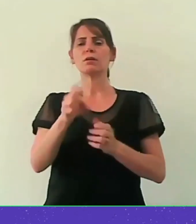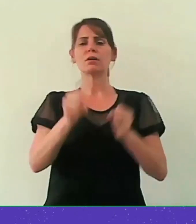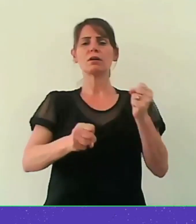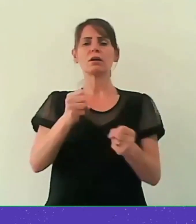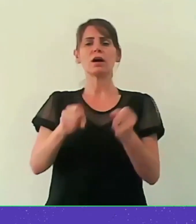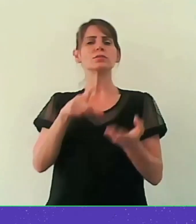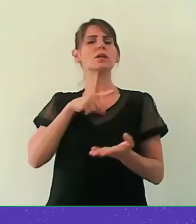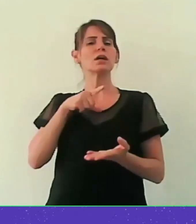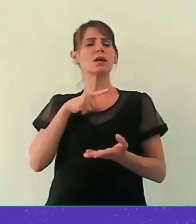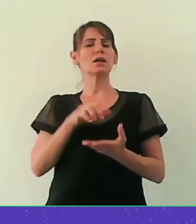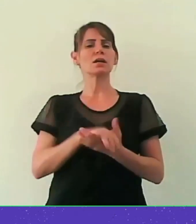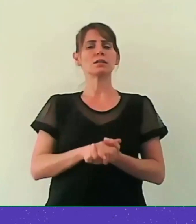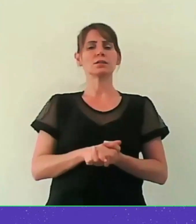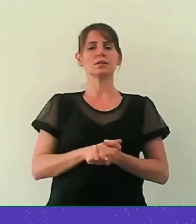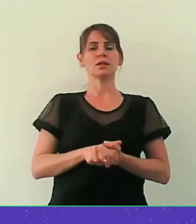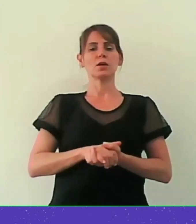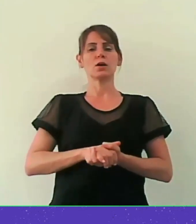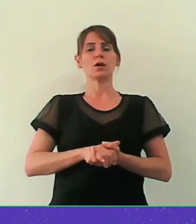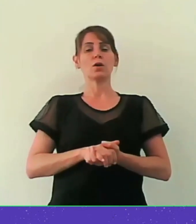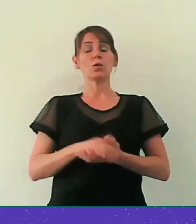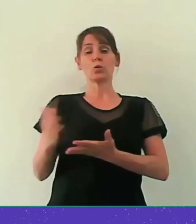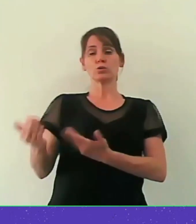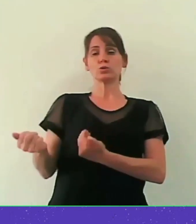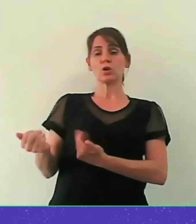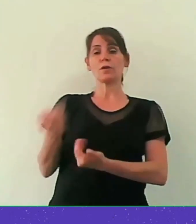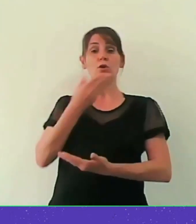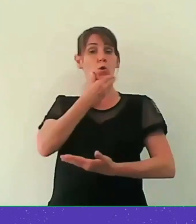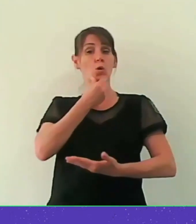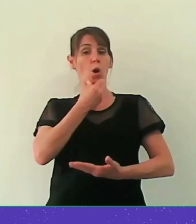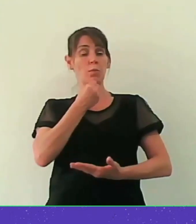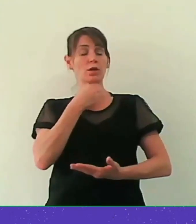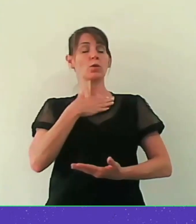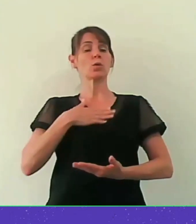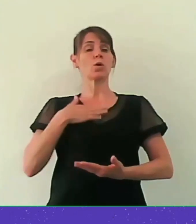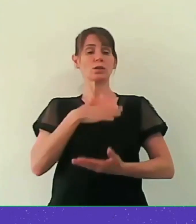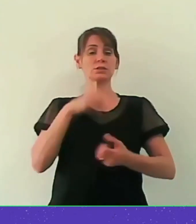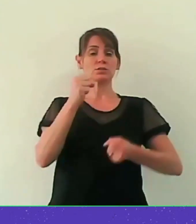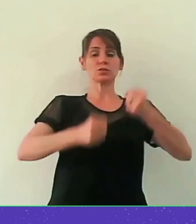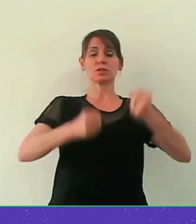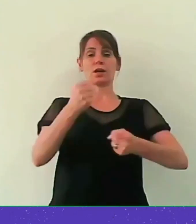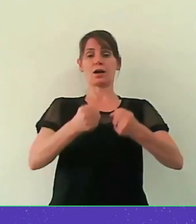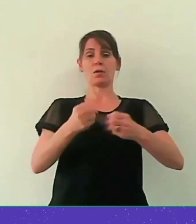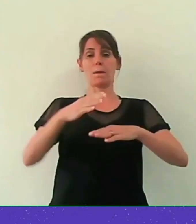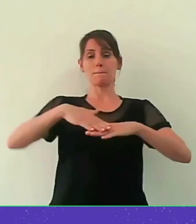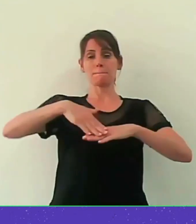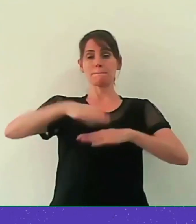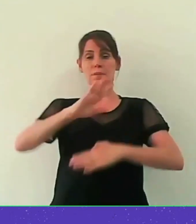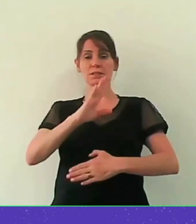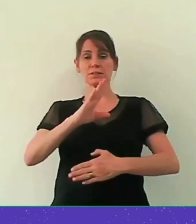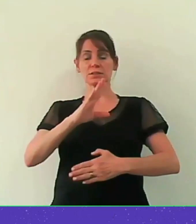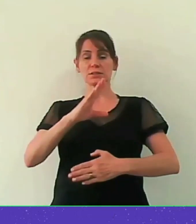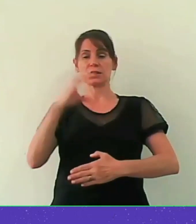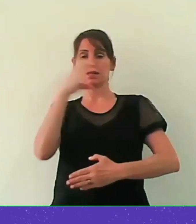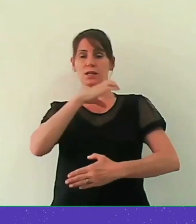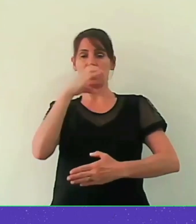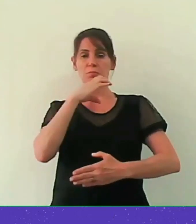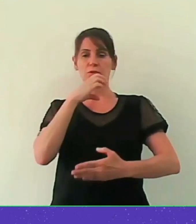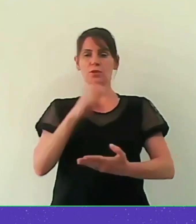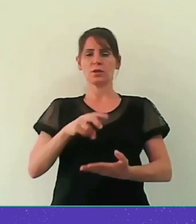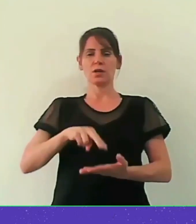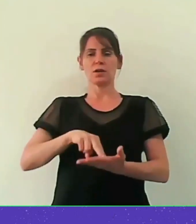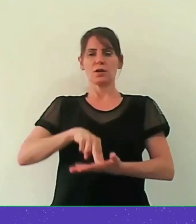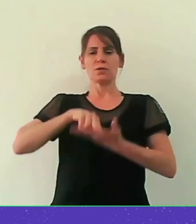Os homens gostam de carro, né? Seu carro, quanto mais potente, melhor. Qual é a potência do motor do seu